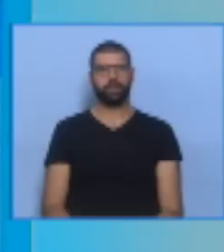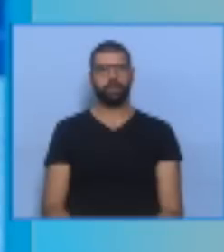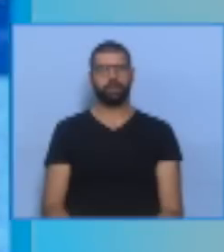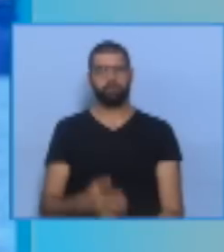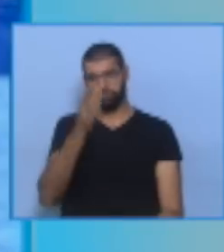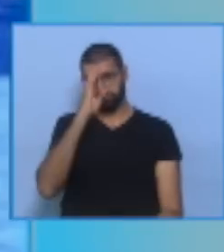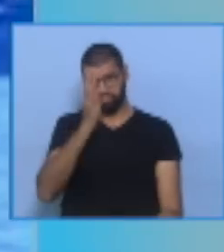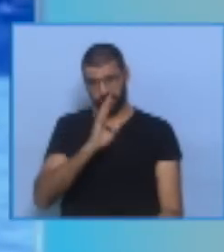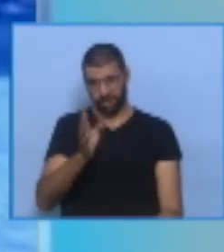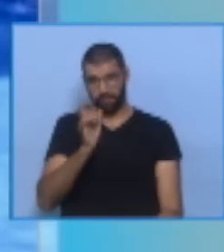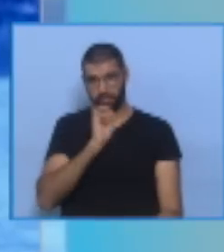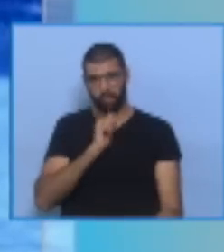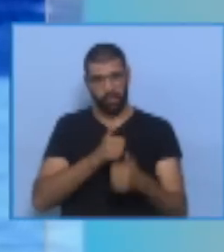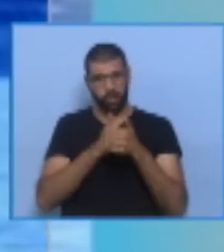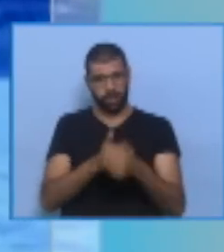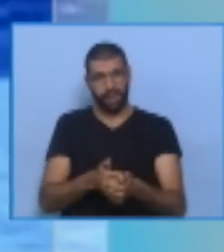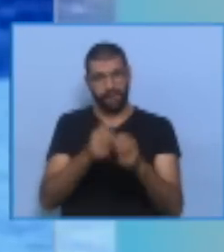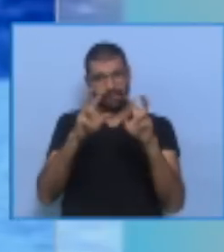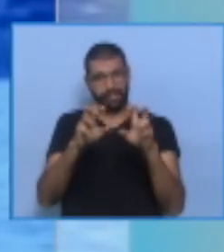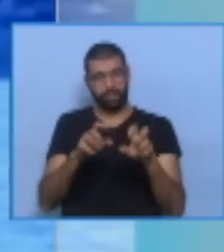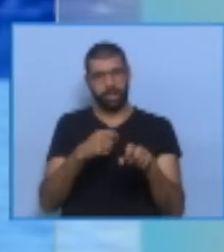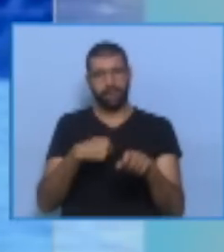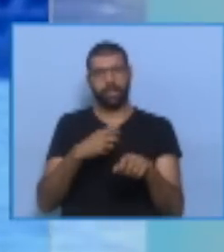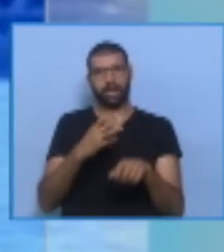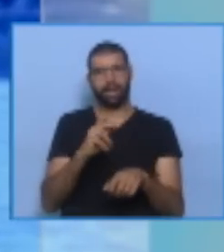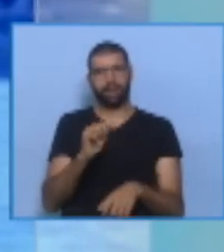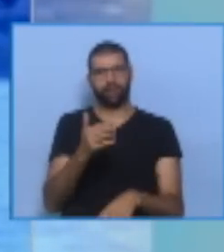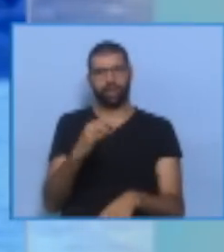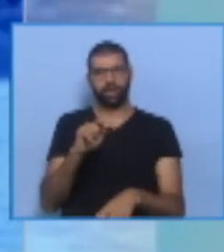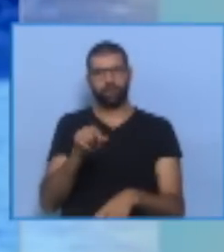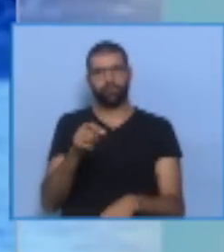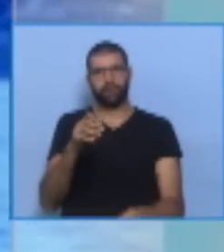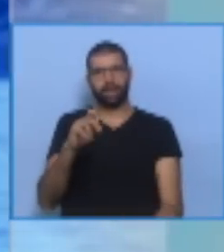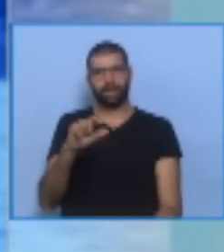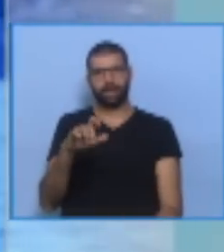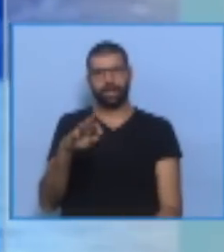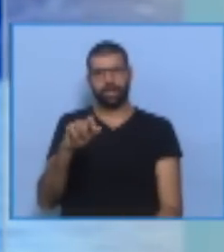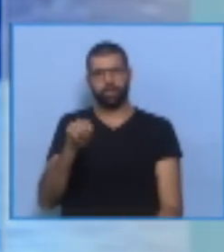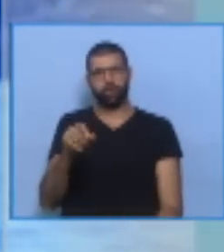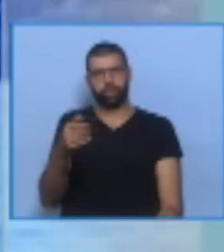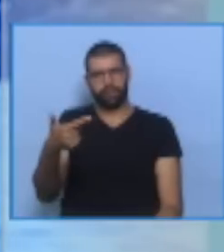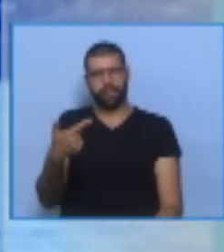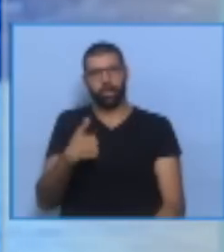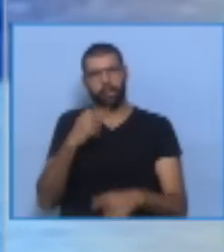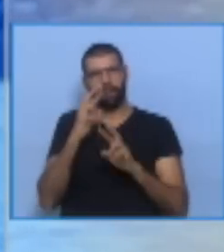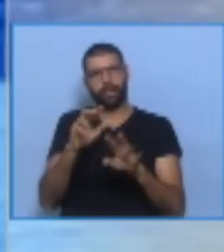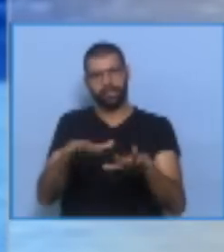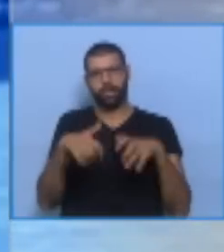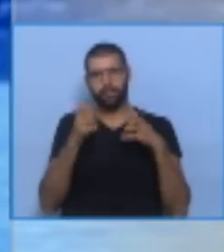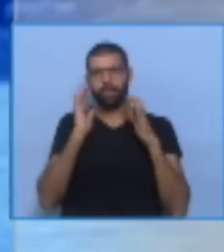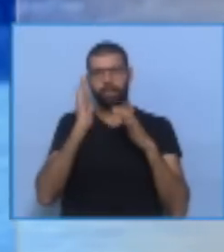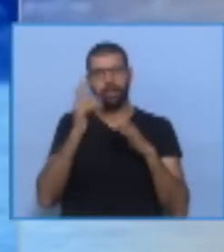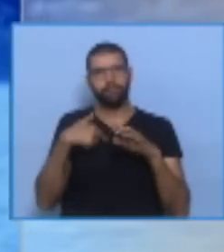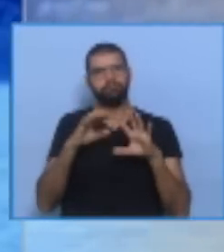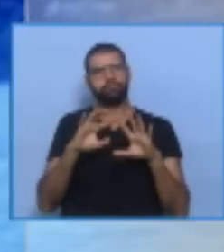Já sabe que pode acompanhar estes temas em agência.eclesia.pt. Agora olhamos à Assembleia Plenária do